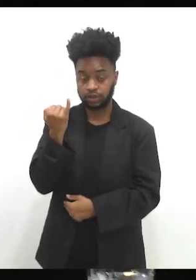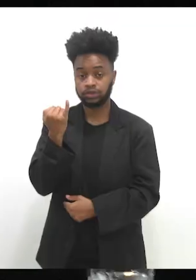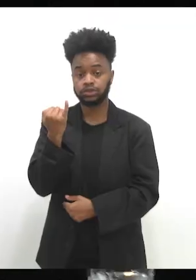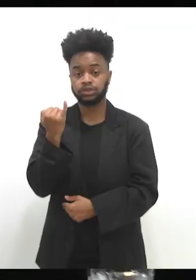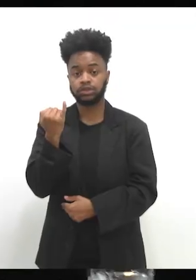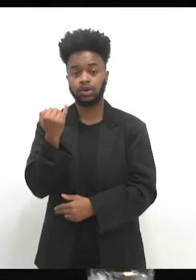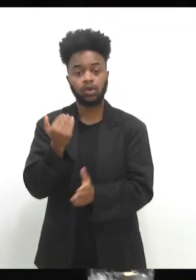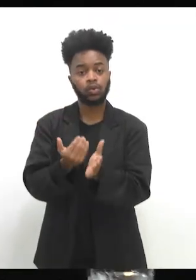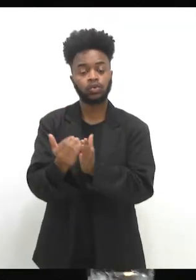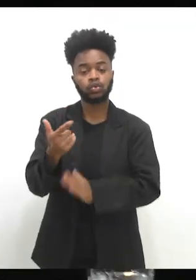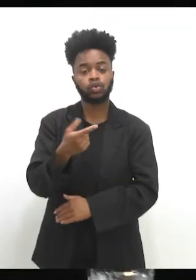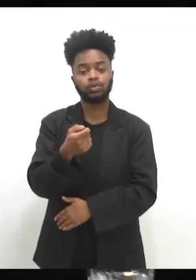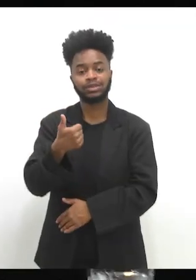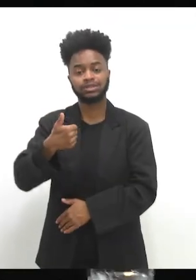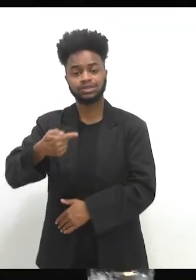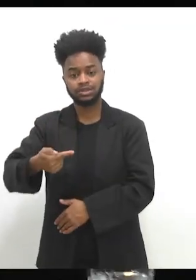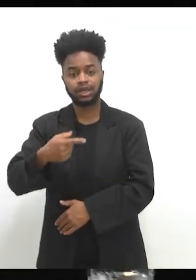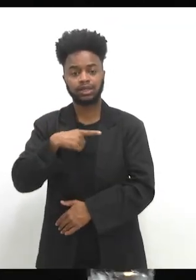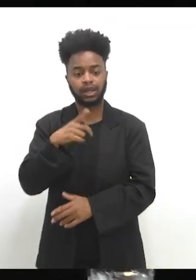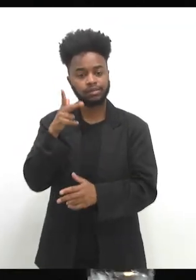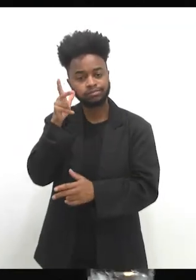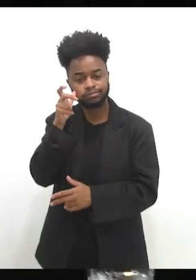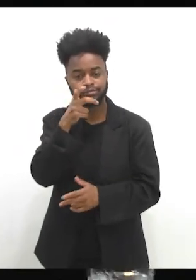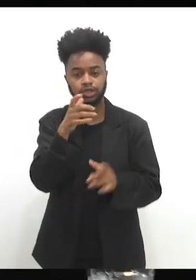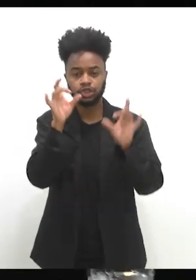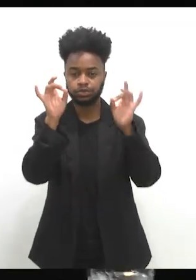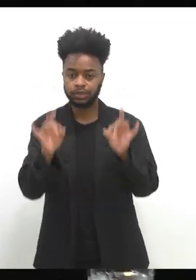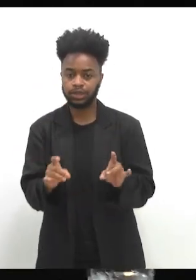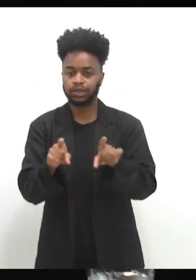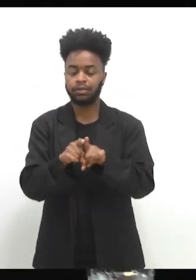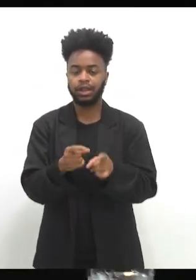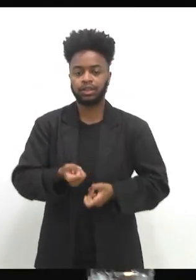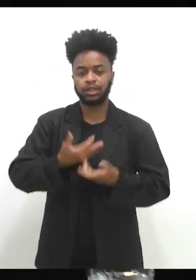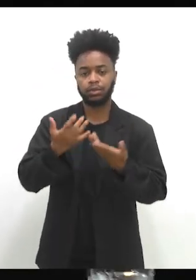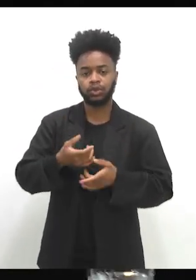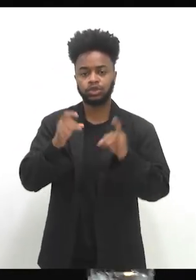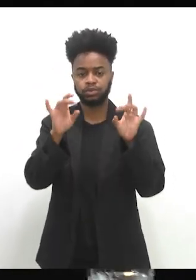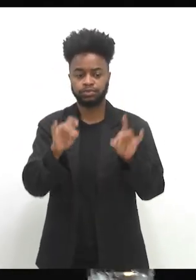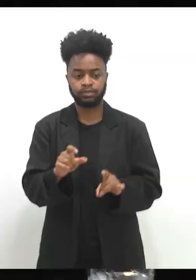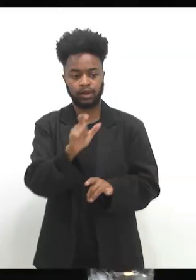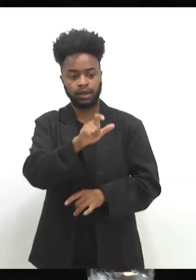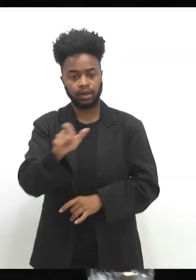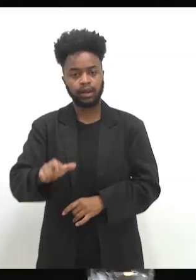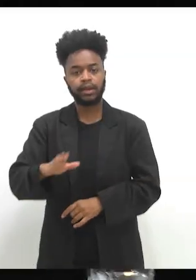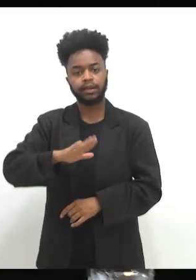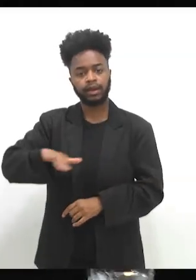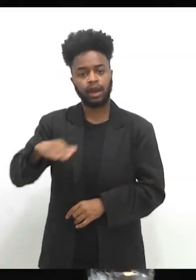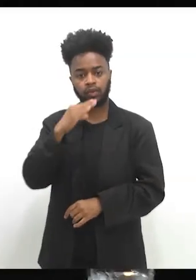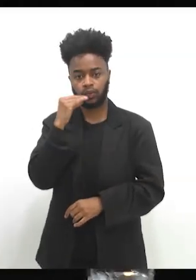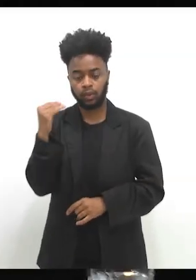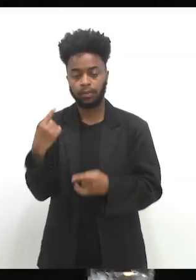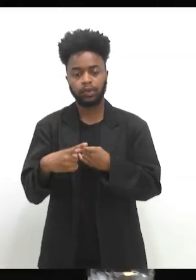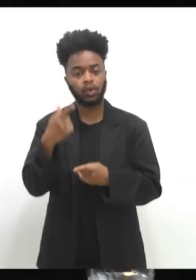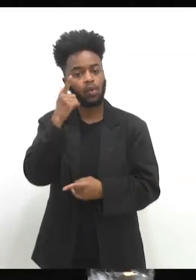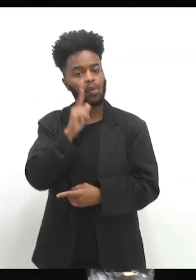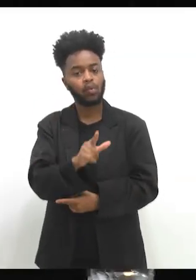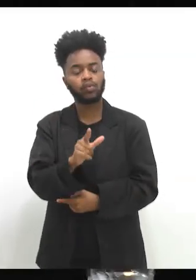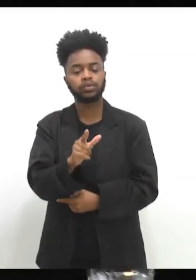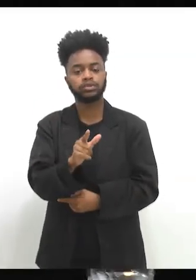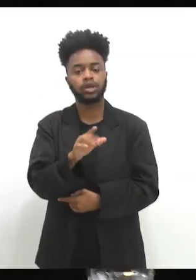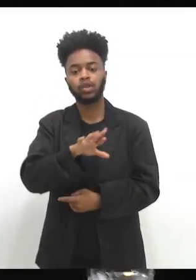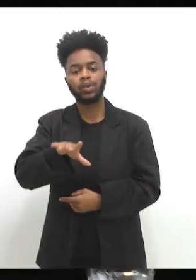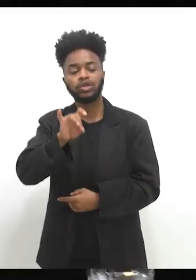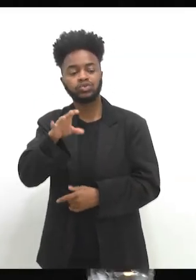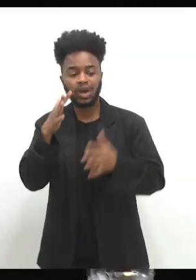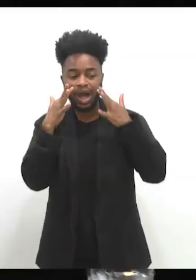Que foi a partir de 2017, com a escuta especializada e depoimento especial dessas crianças e adolescentes, que permite não